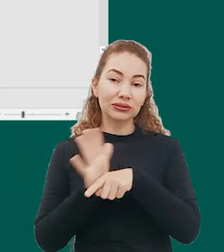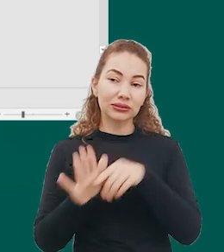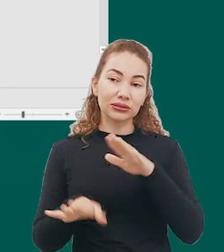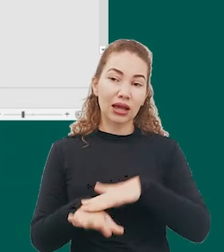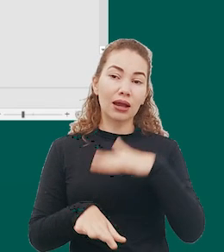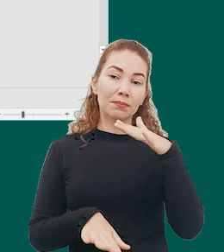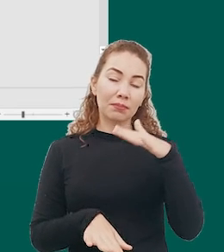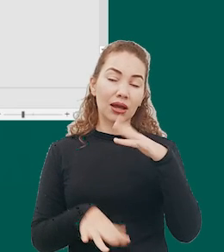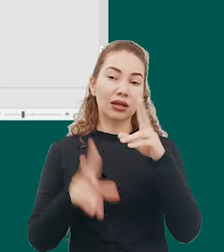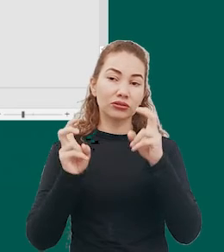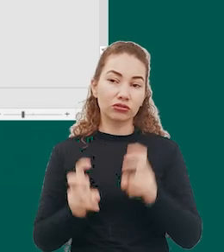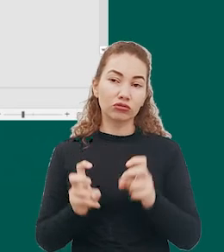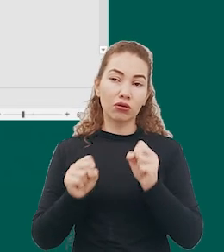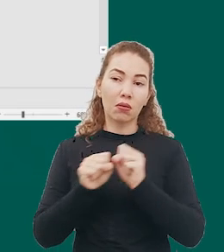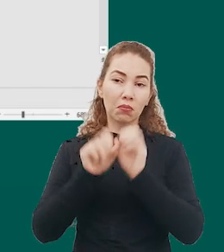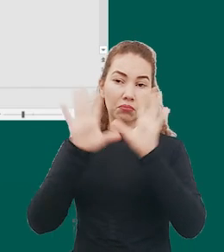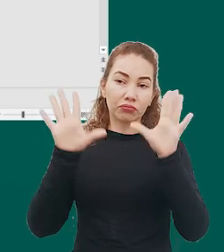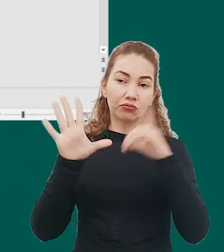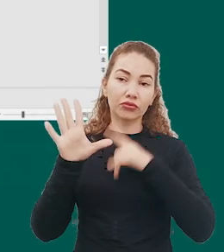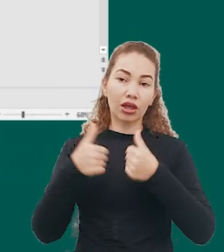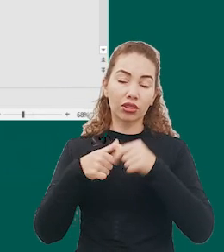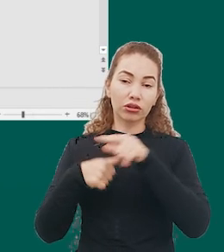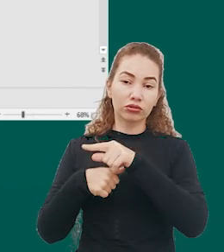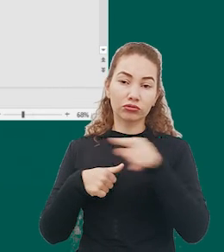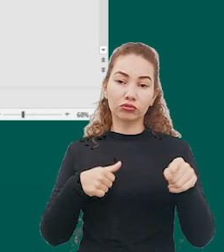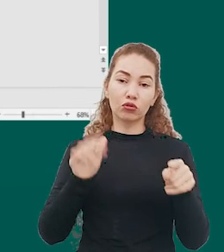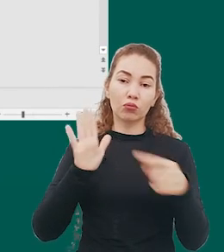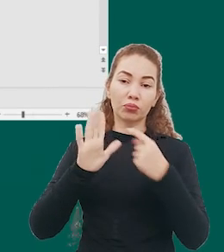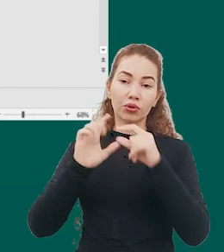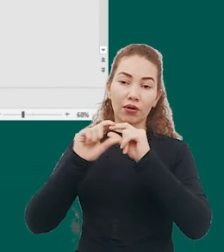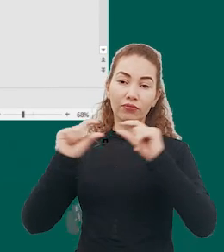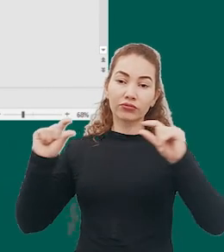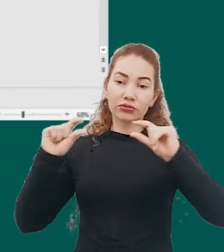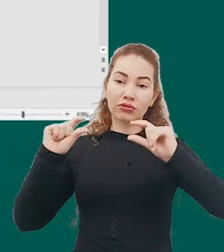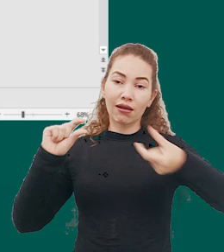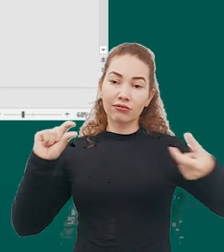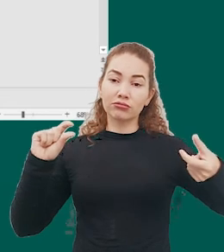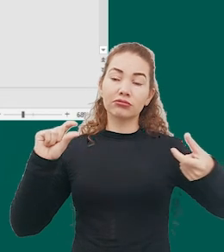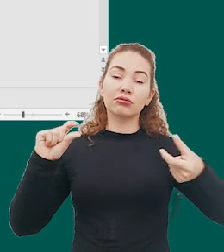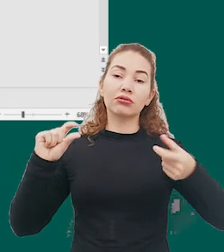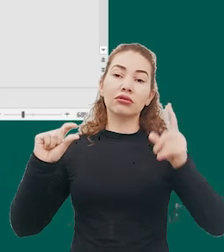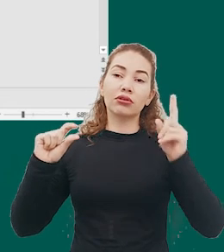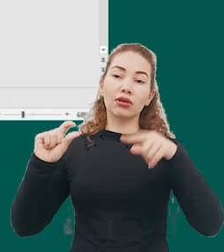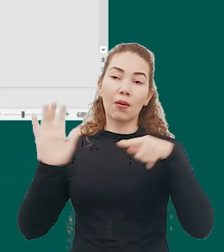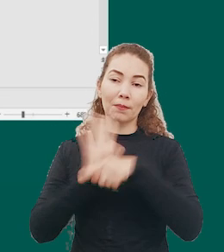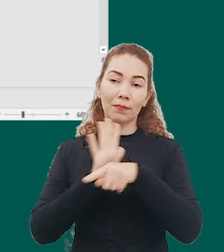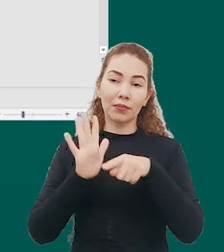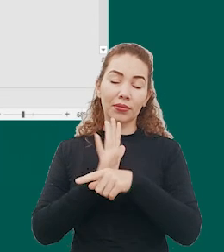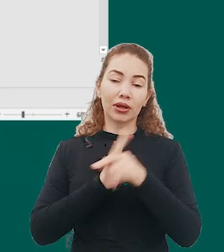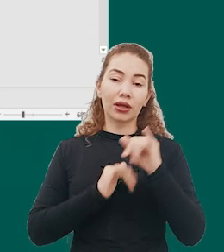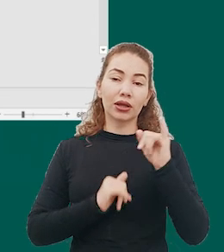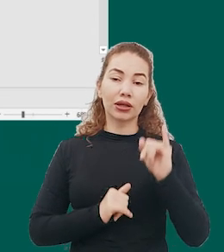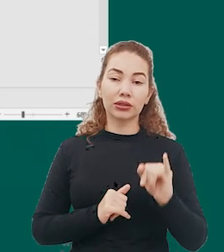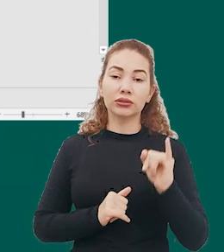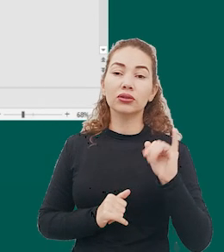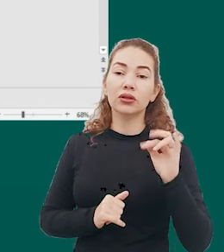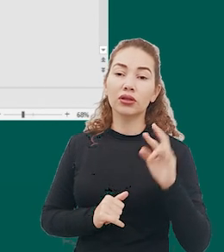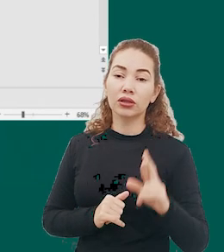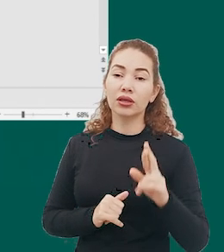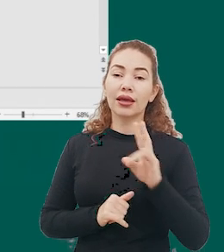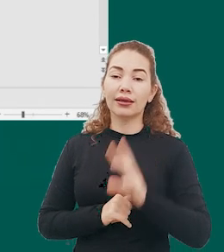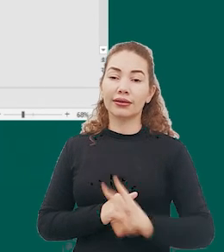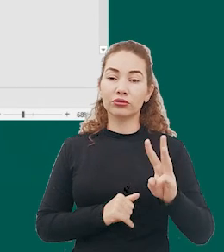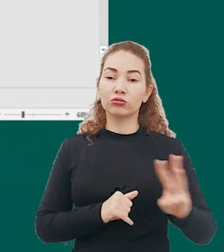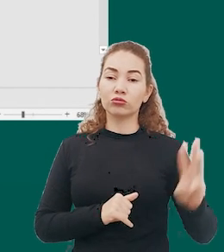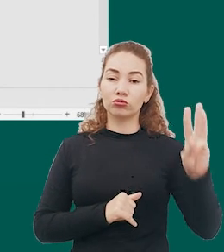pouco mais, algum esclarecimento, eu deixo aqui para vocês o link, que é do Perguntão do Imposto de Renda da Pessoa Física, lá no site